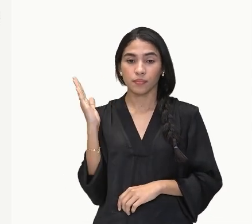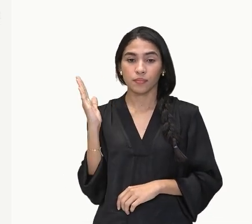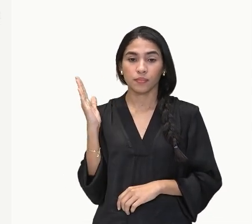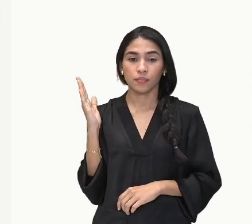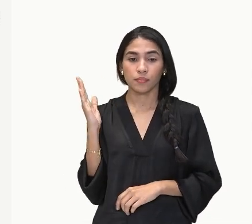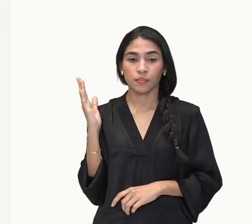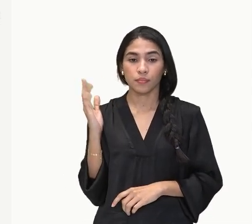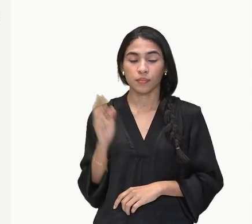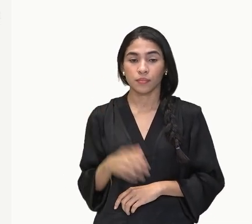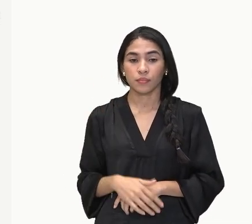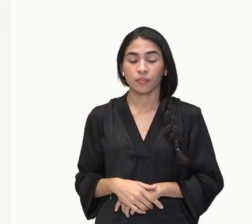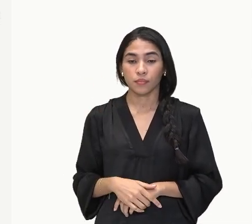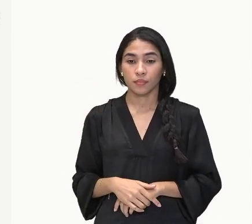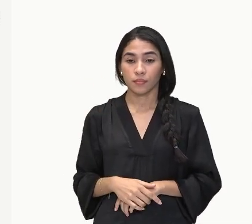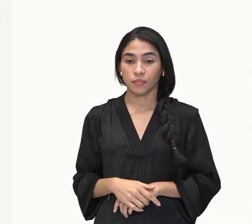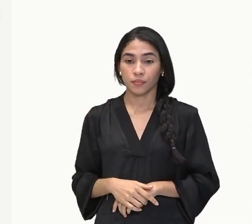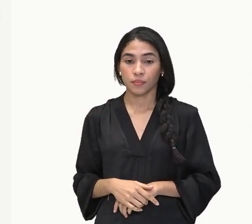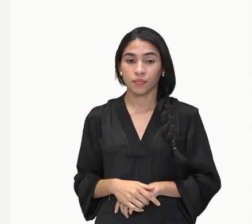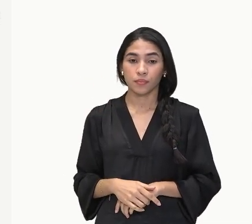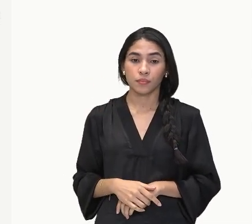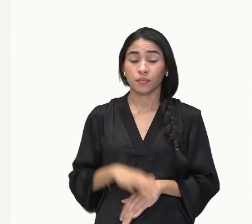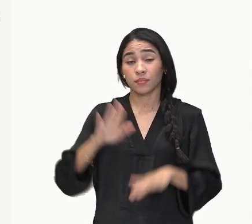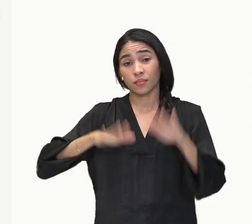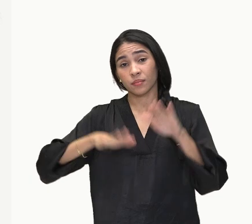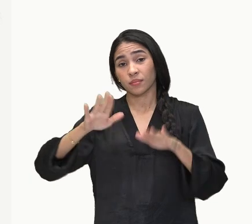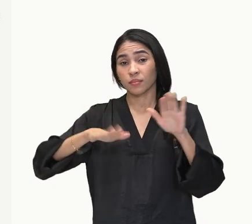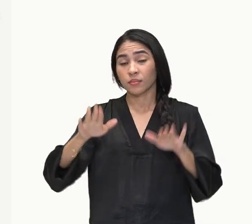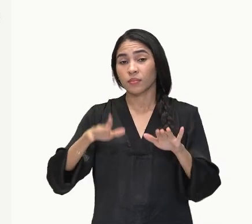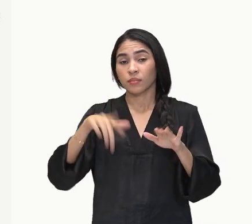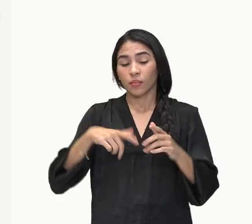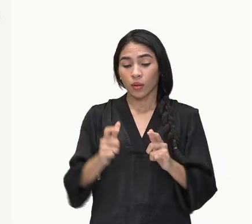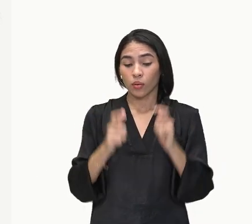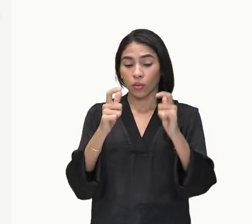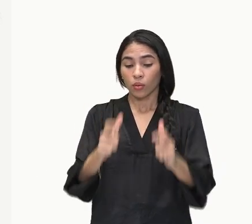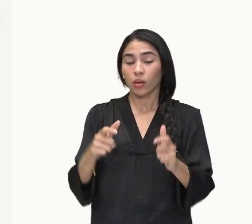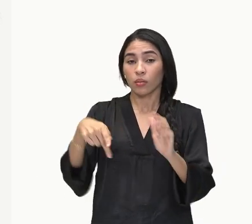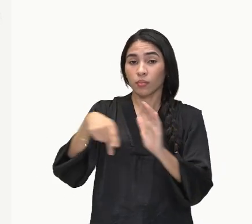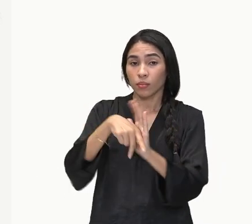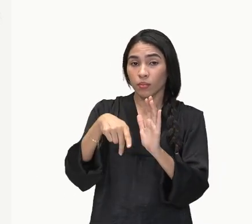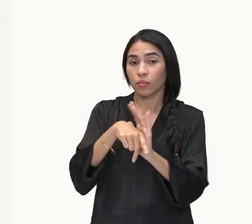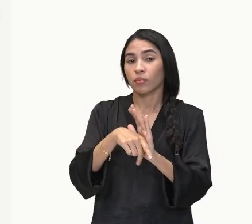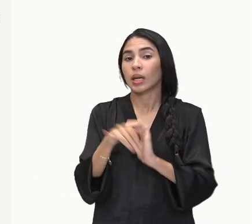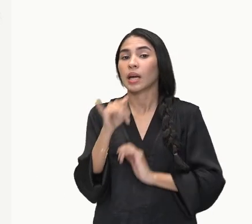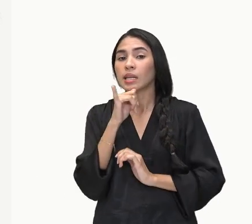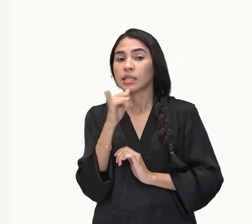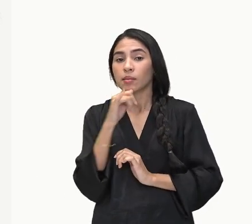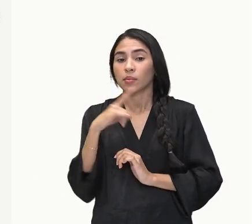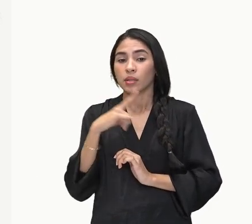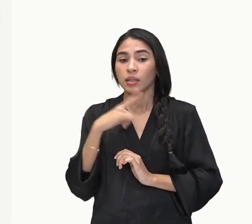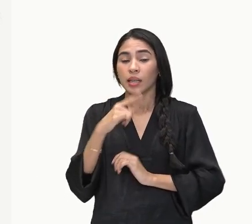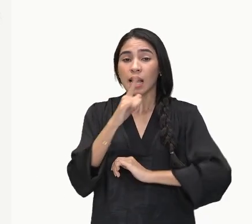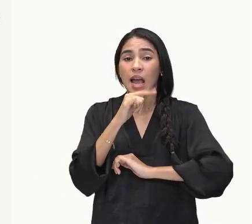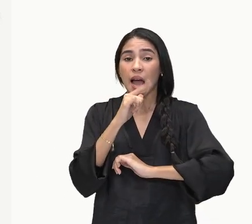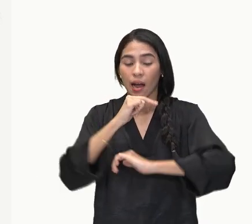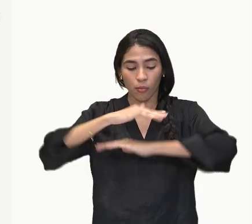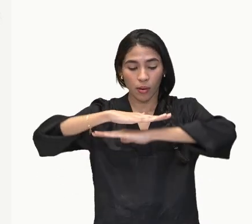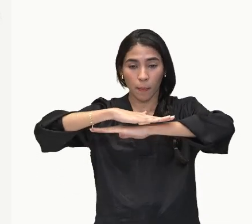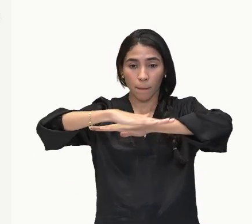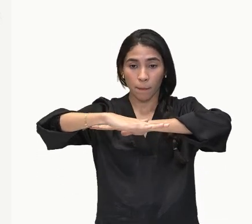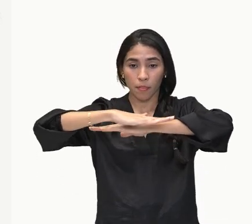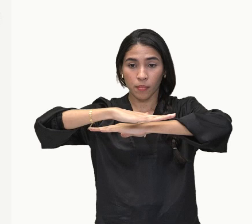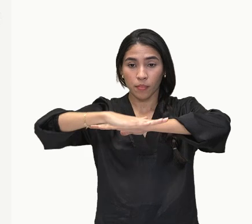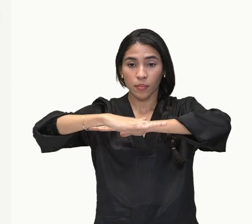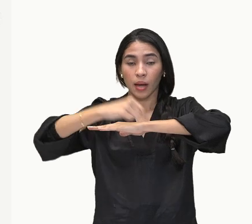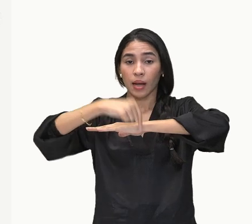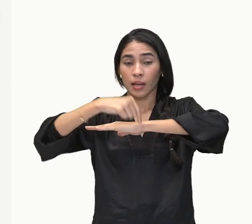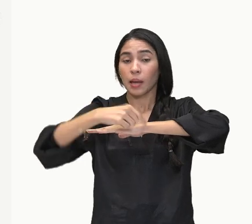Essas usinas, geralmente, elas são instaladas em lugares onde tem uma fonte de água, porque ela vai